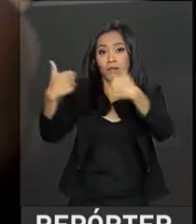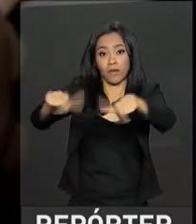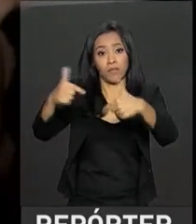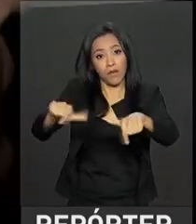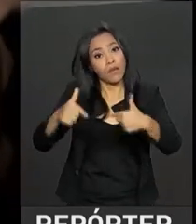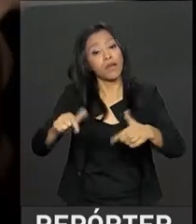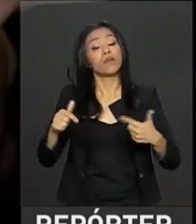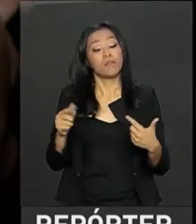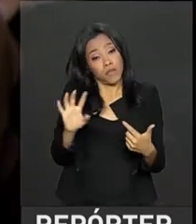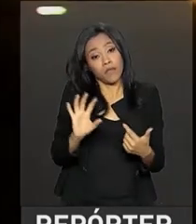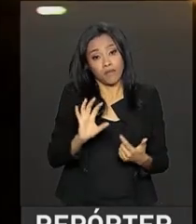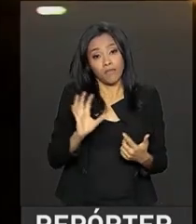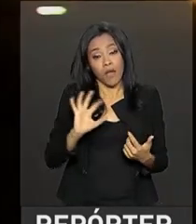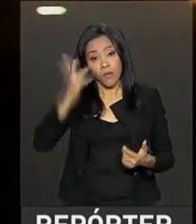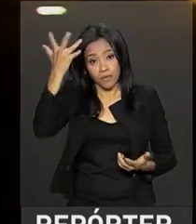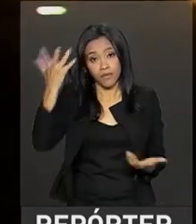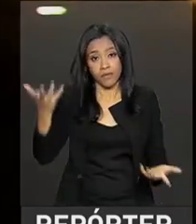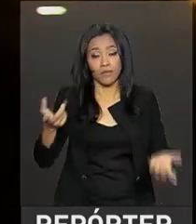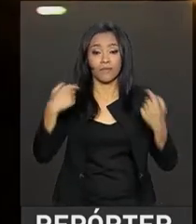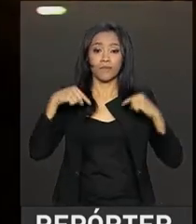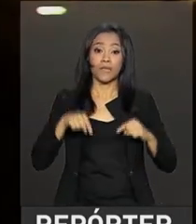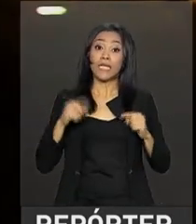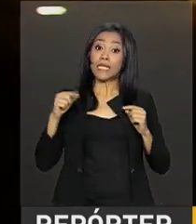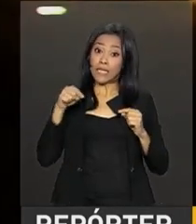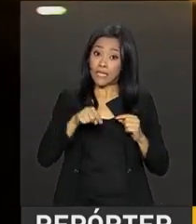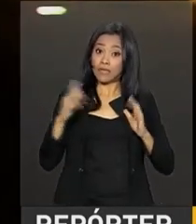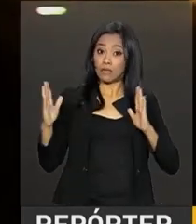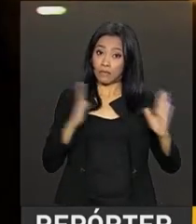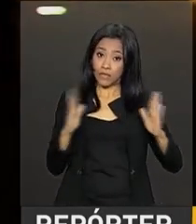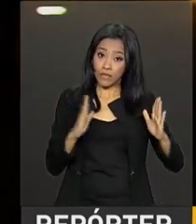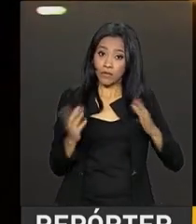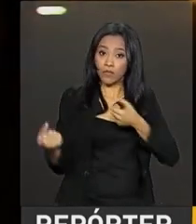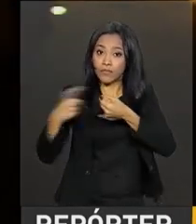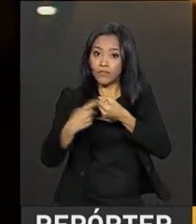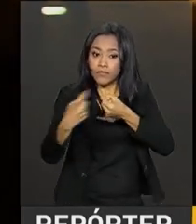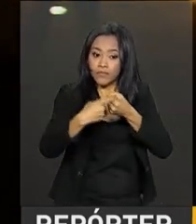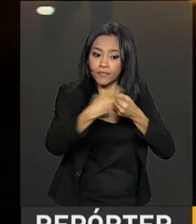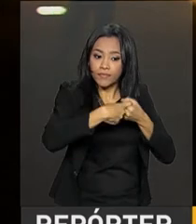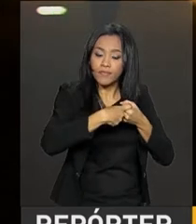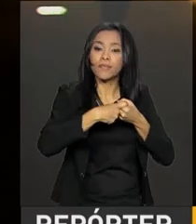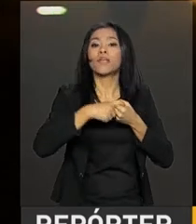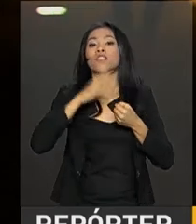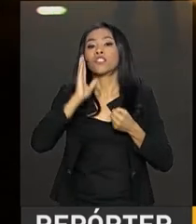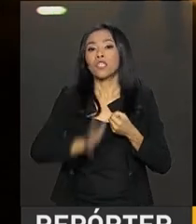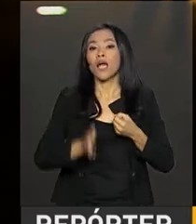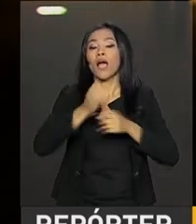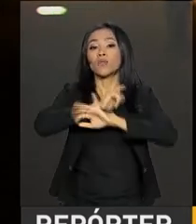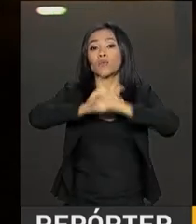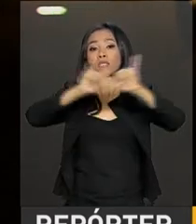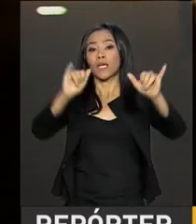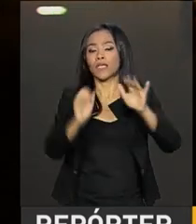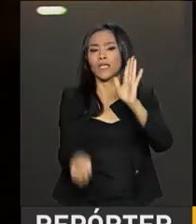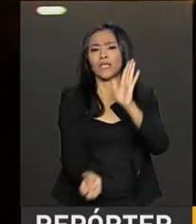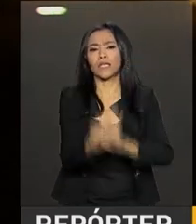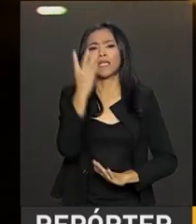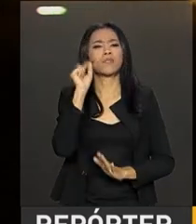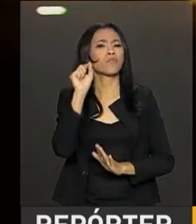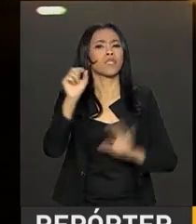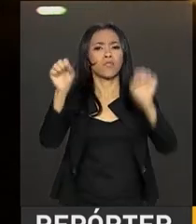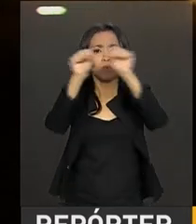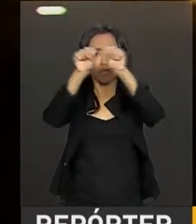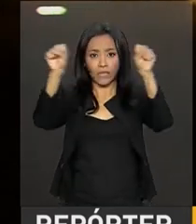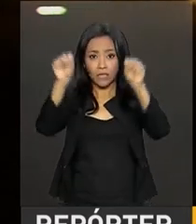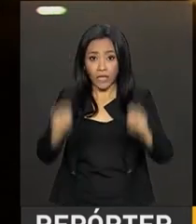formais para isso acontecer durante a adesão das entidades à rede brasil mulher foi anunciada a criação de um sistema nacional de políticas